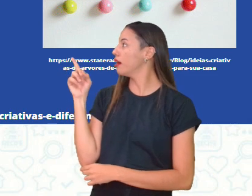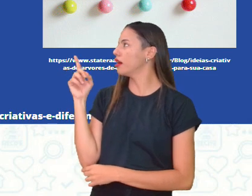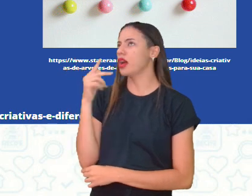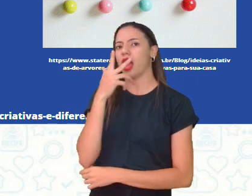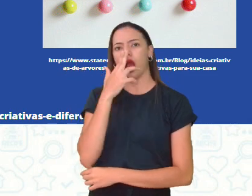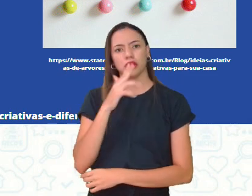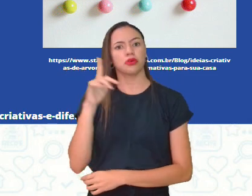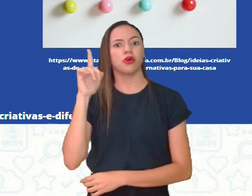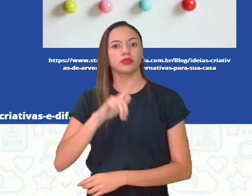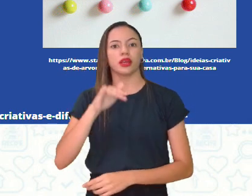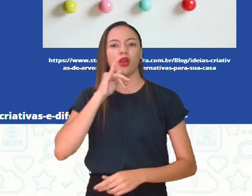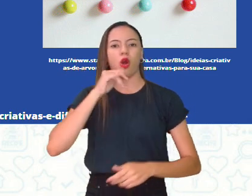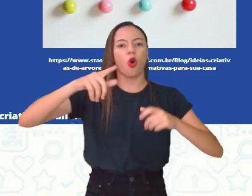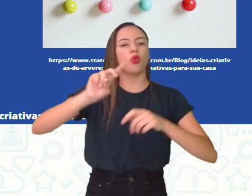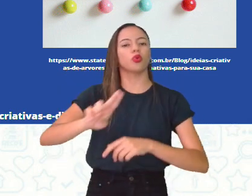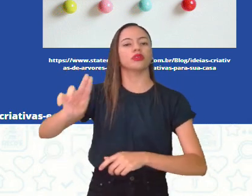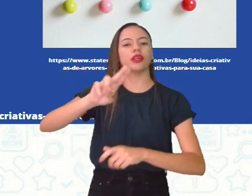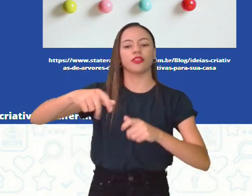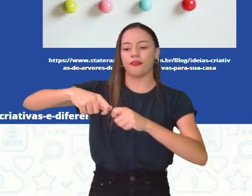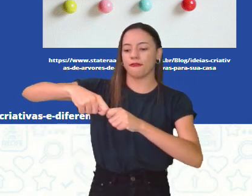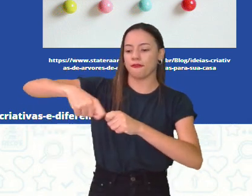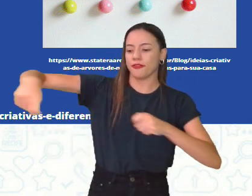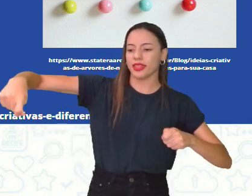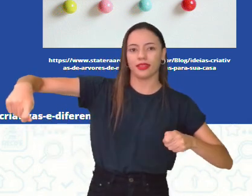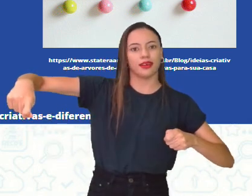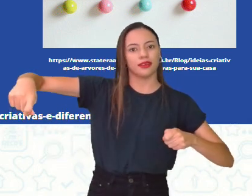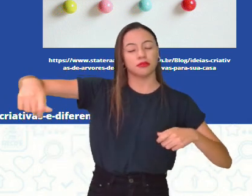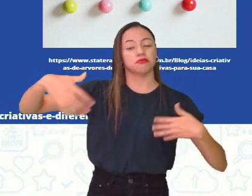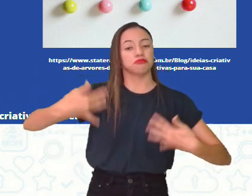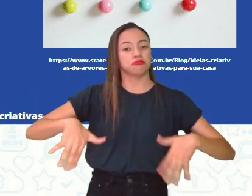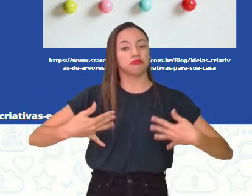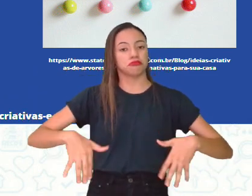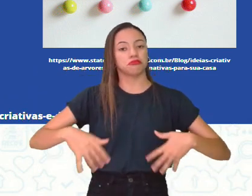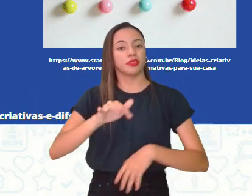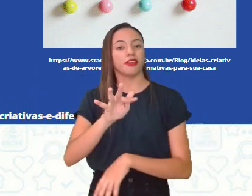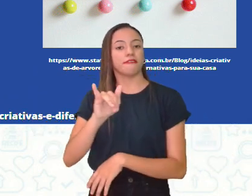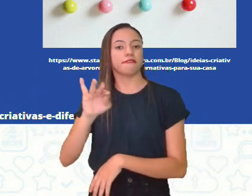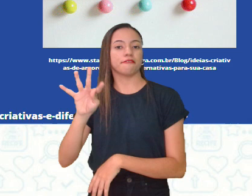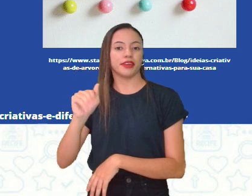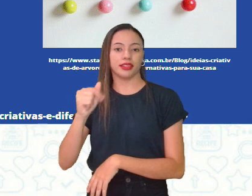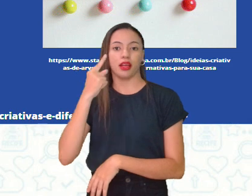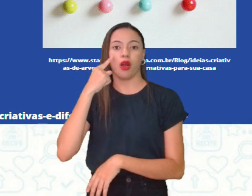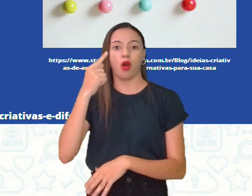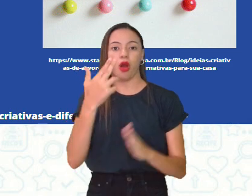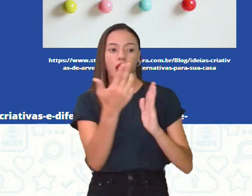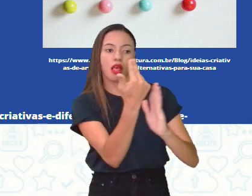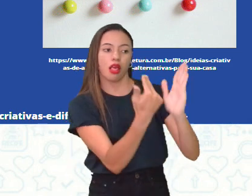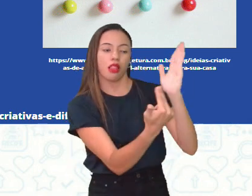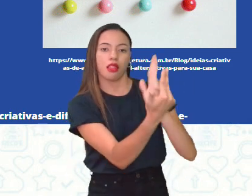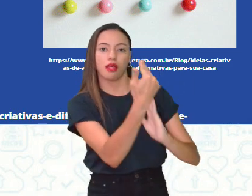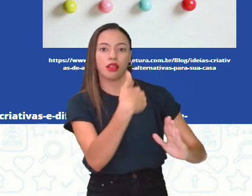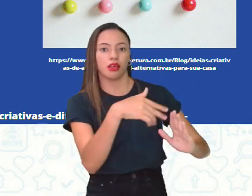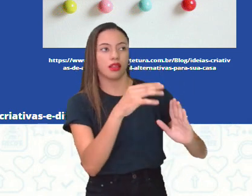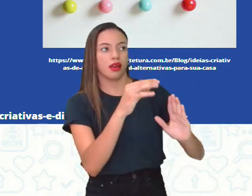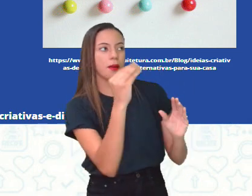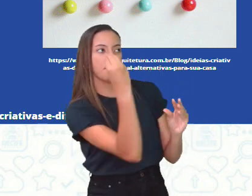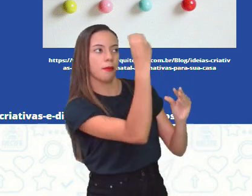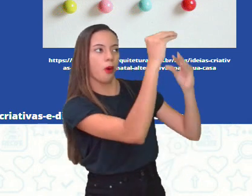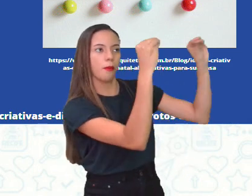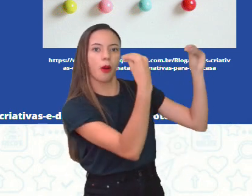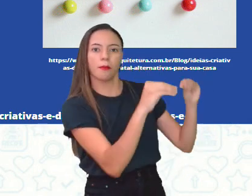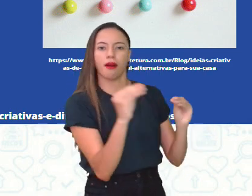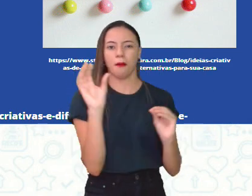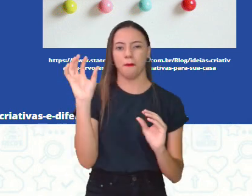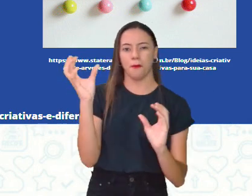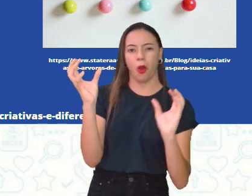fazer aquilo com fita isolante. Vê que coisa linda e simples. O desenho da árvore feita na parede e depois só preso umas bolinhas. Ficou